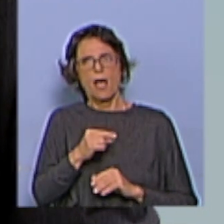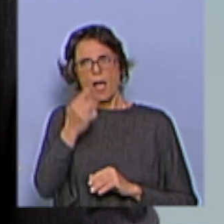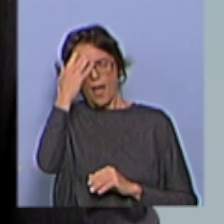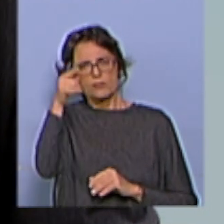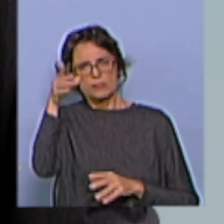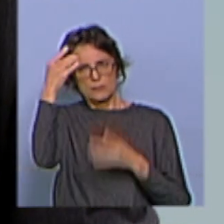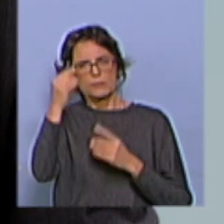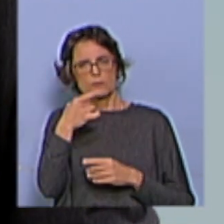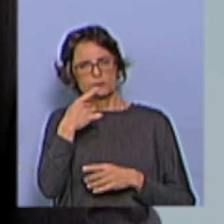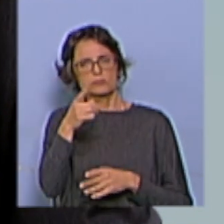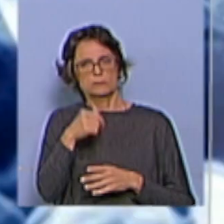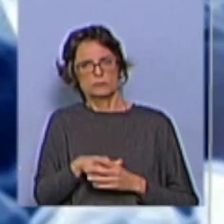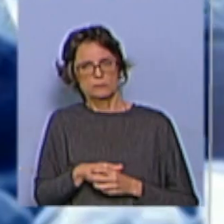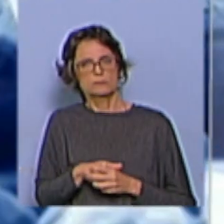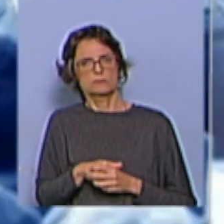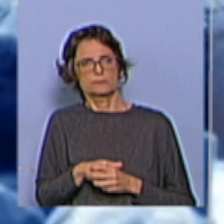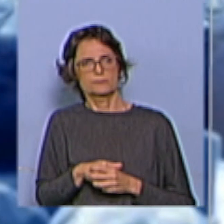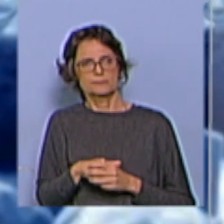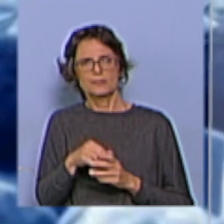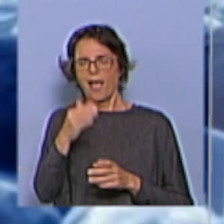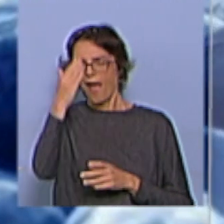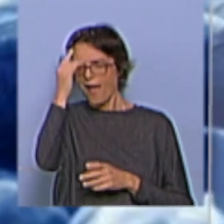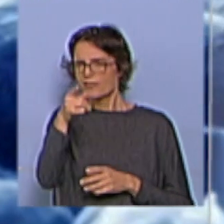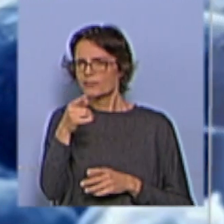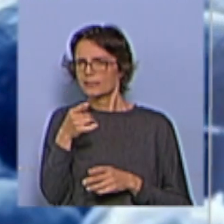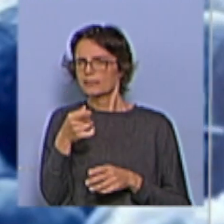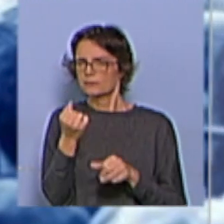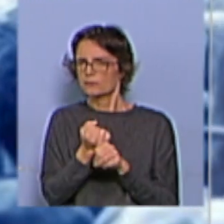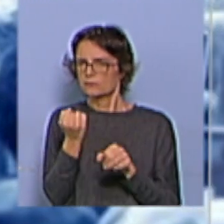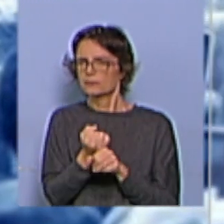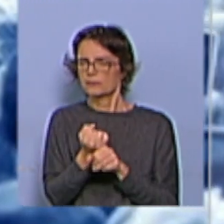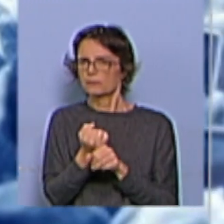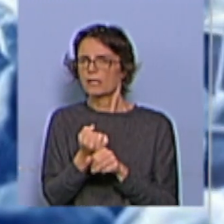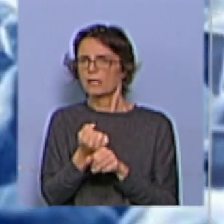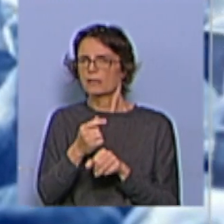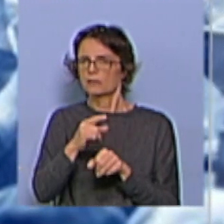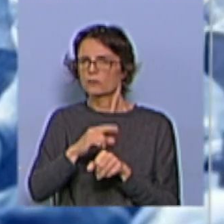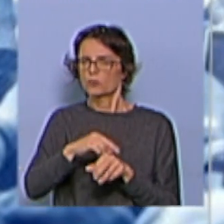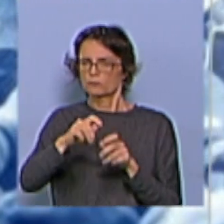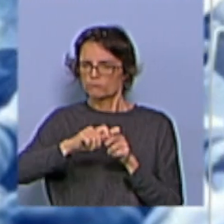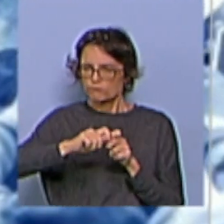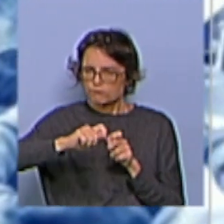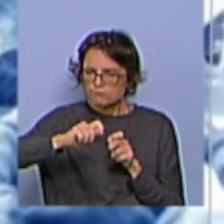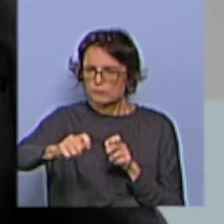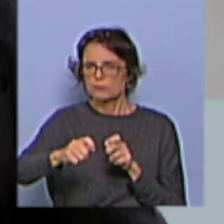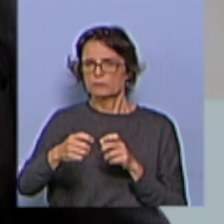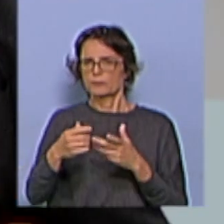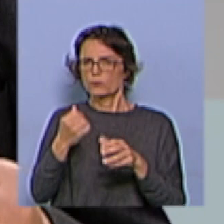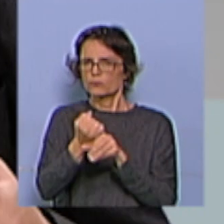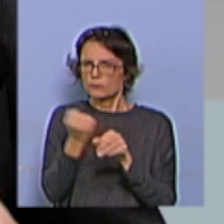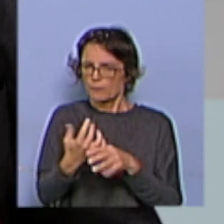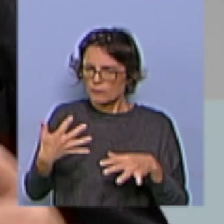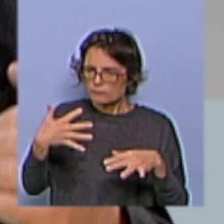atenção. Pode haver campo para um trabalho mais próximo, coordenado com os próprios profissionais de saúde, entre as capelanias?